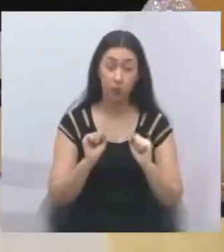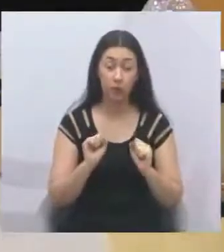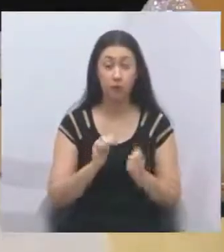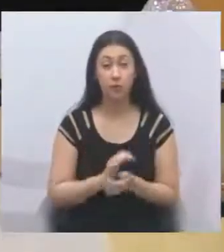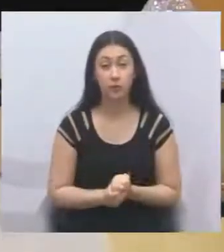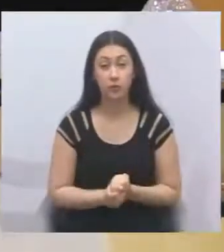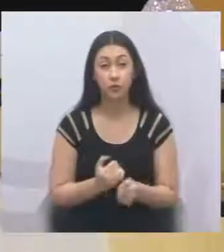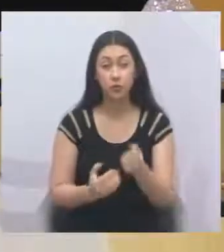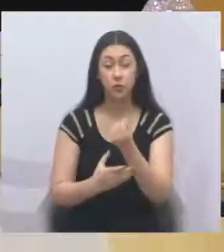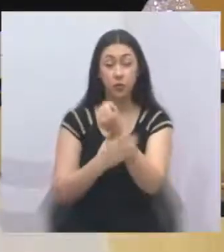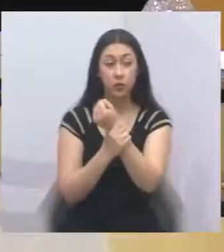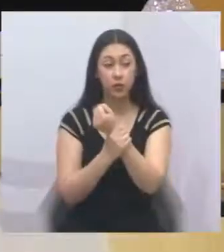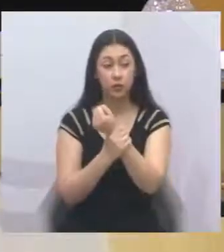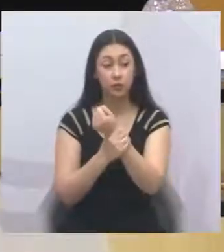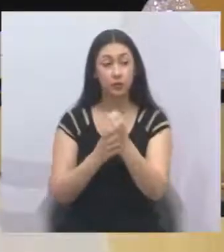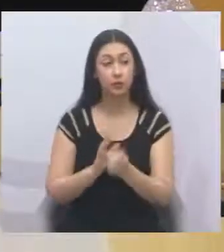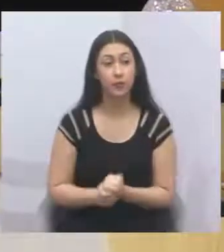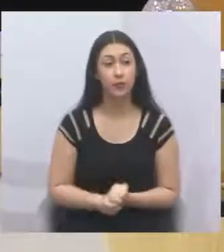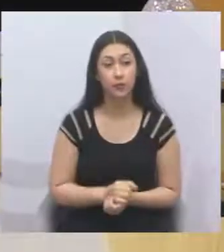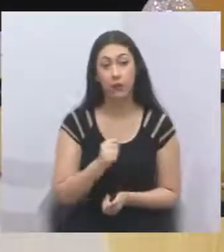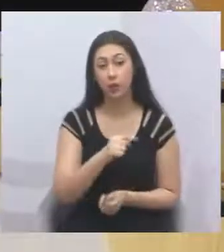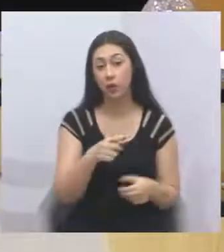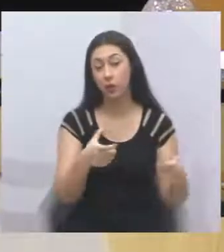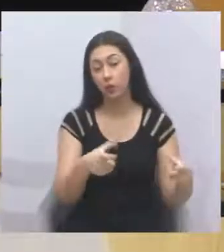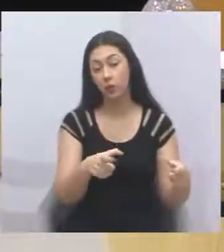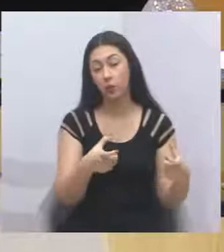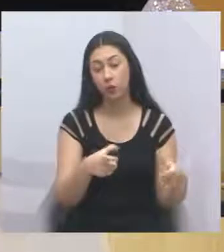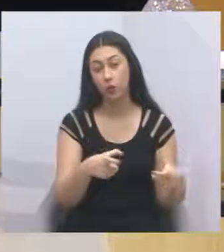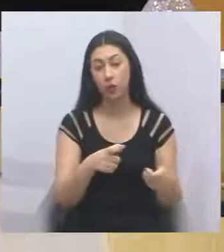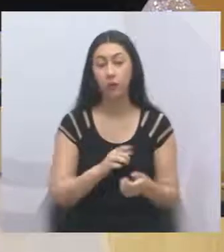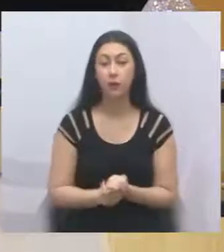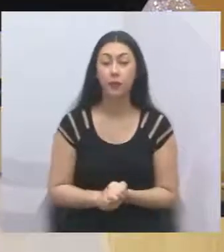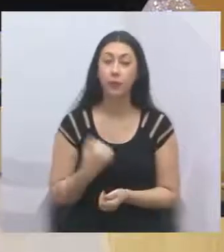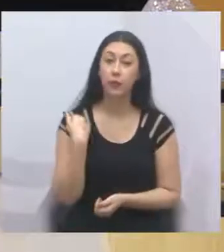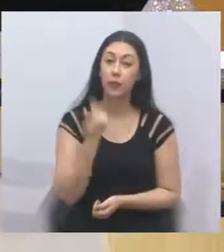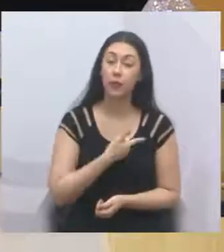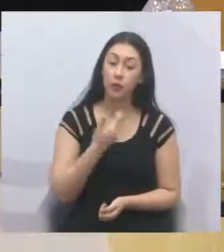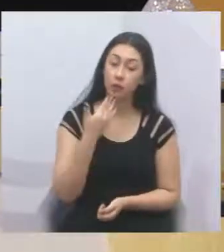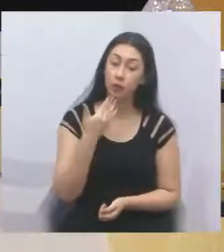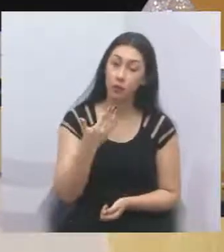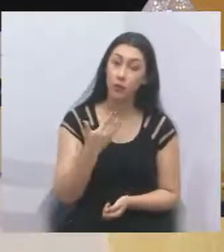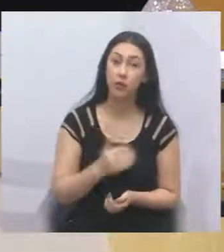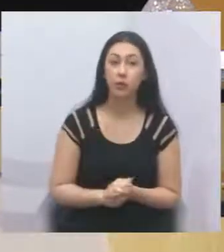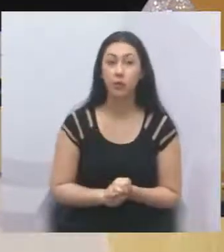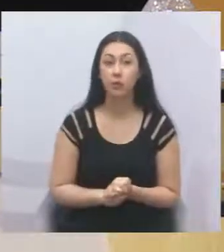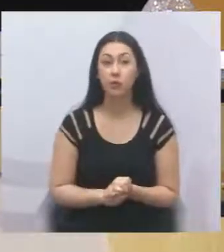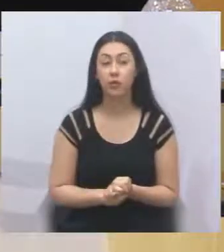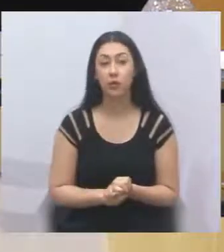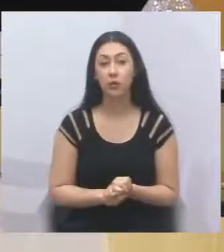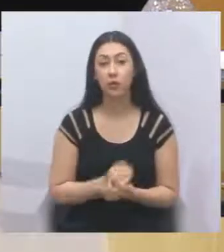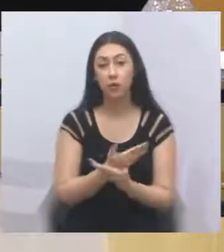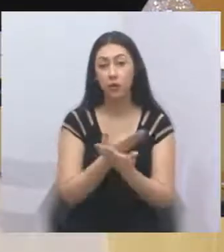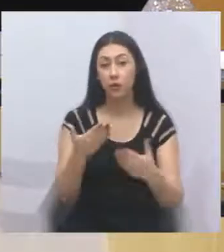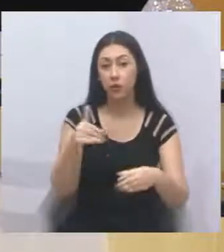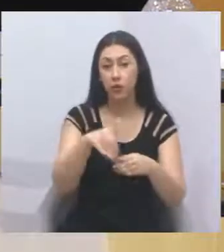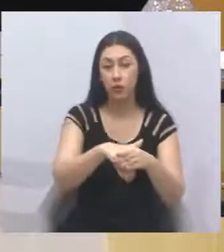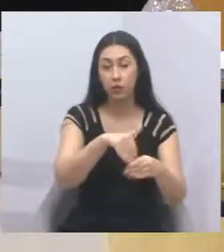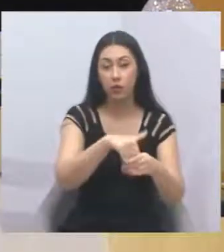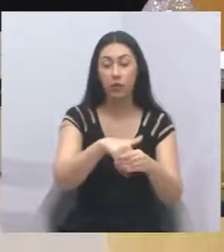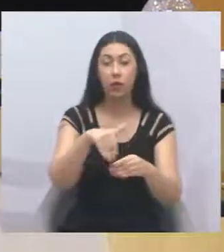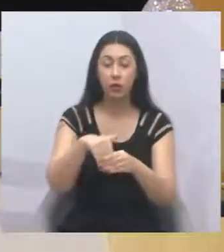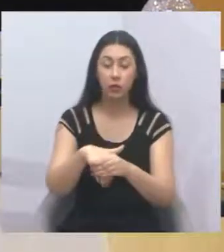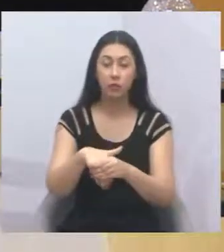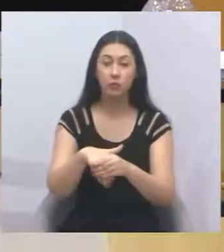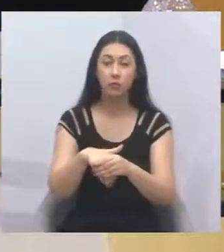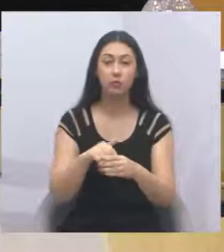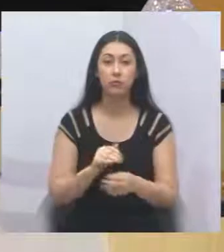mais segurança naquele local, e nós pedimos aí que os nobres pares possam votar